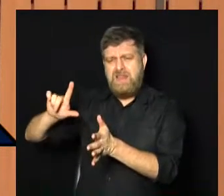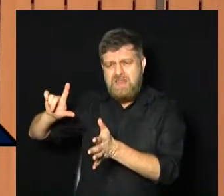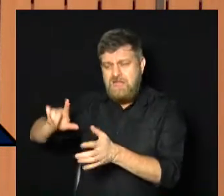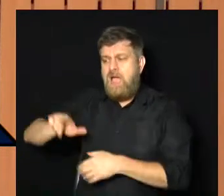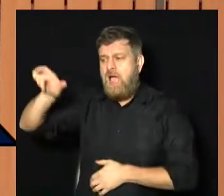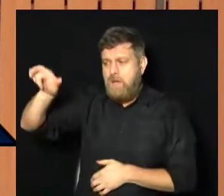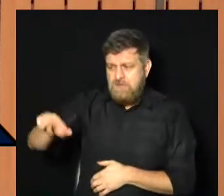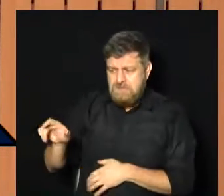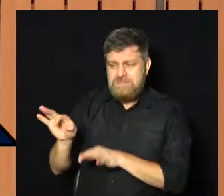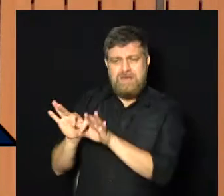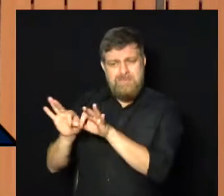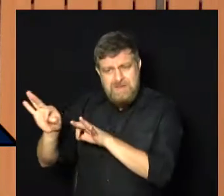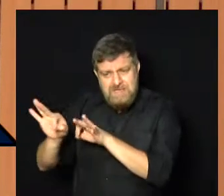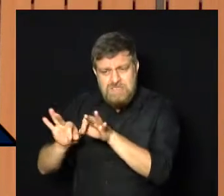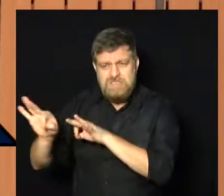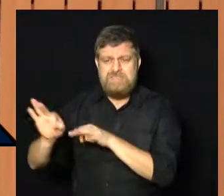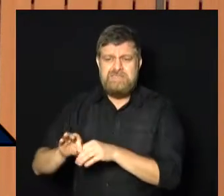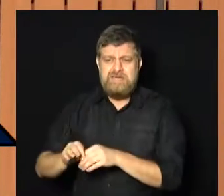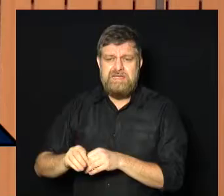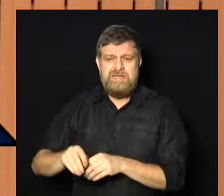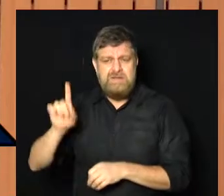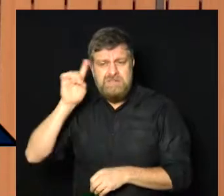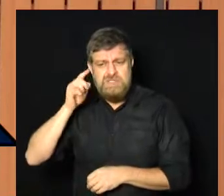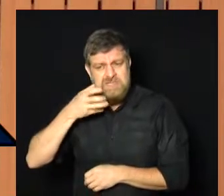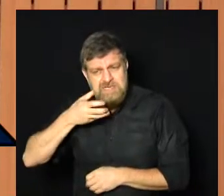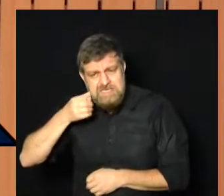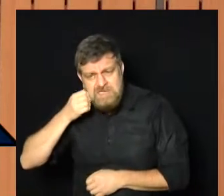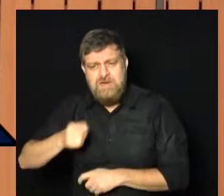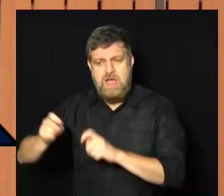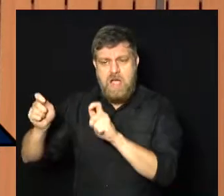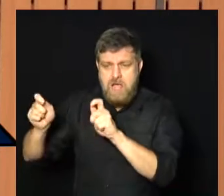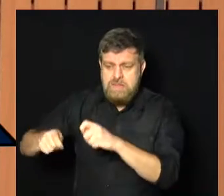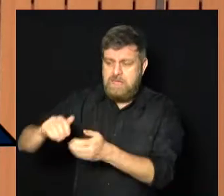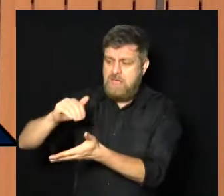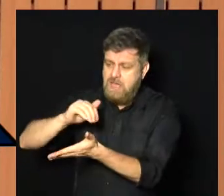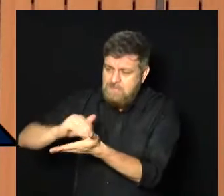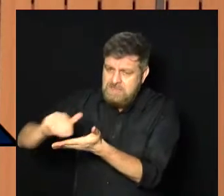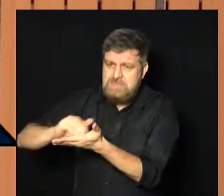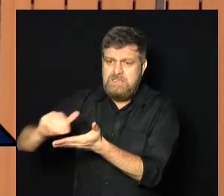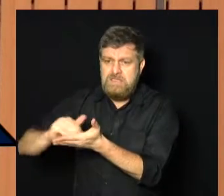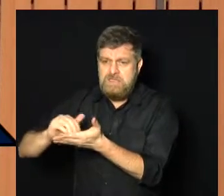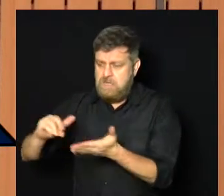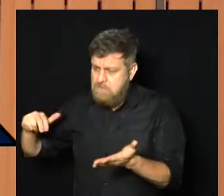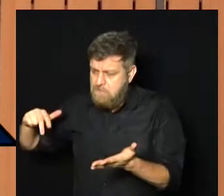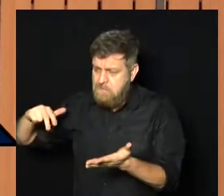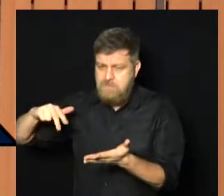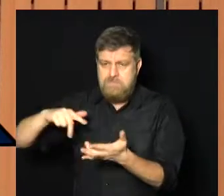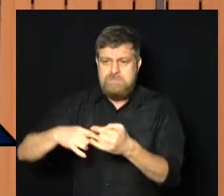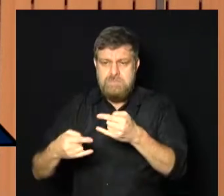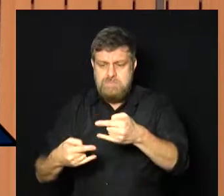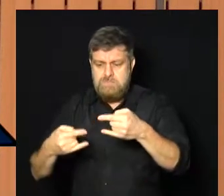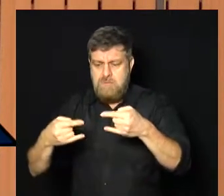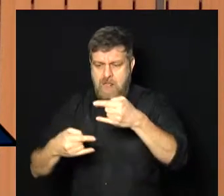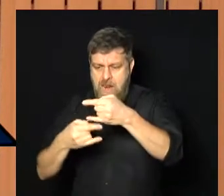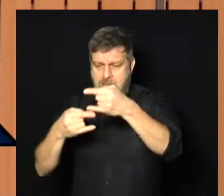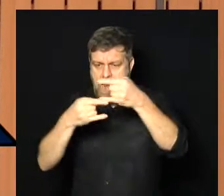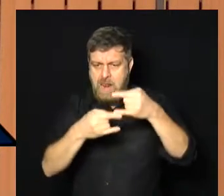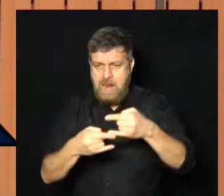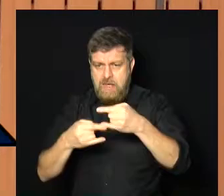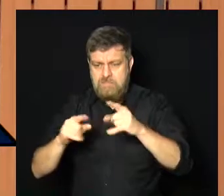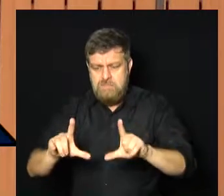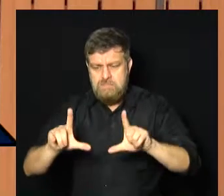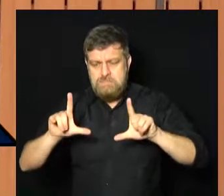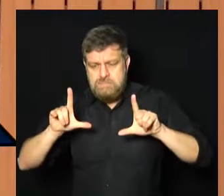razoável, com totais condições da secretaria se preparar para participar de um debate público como